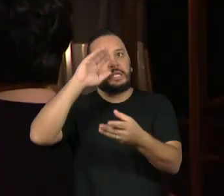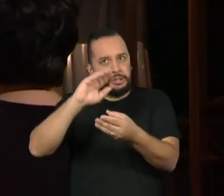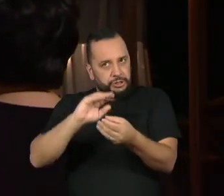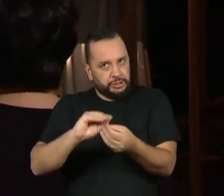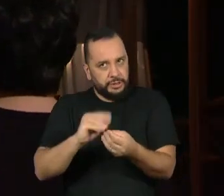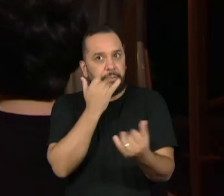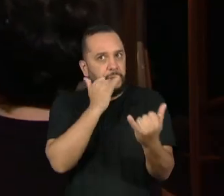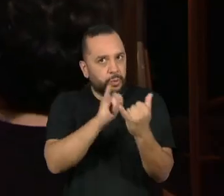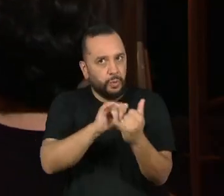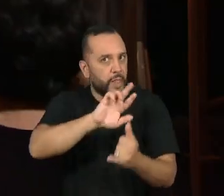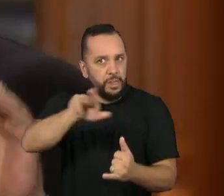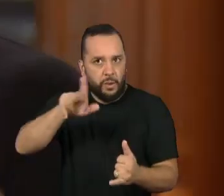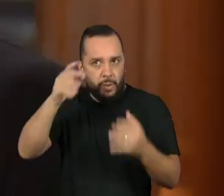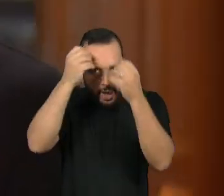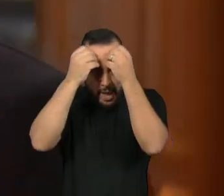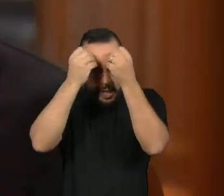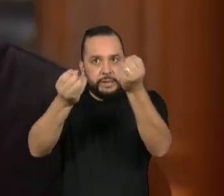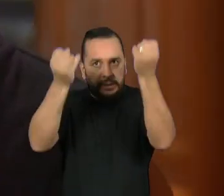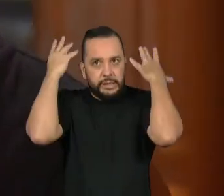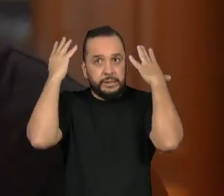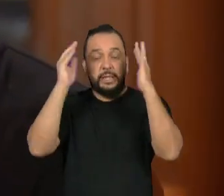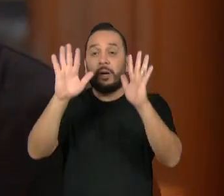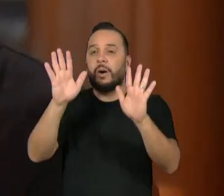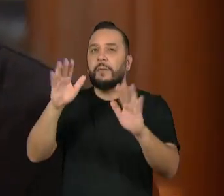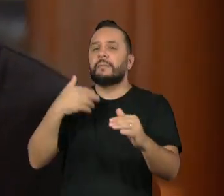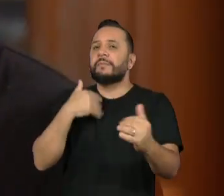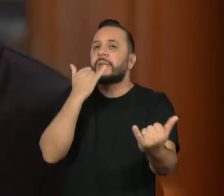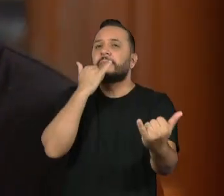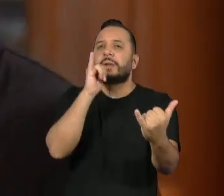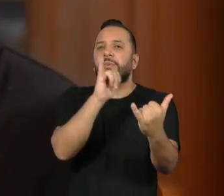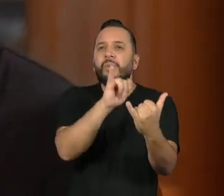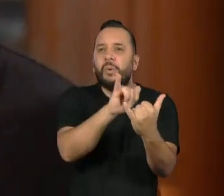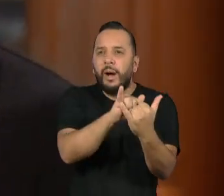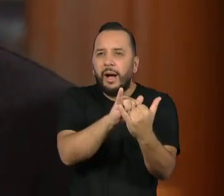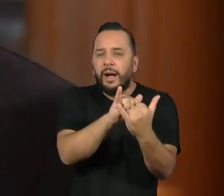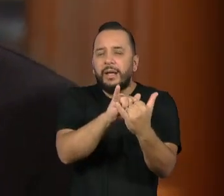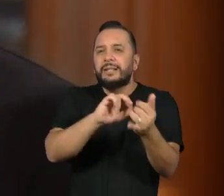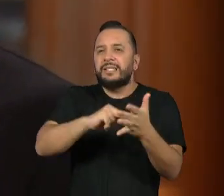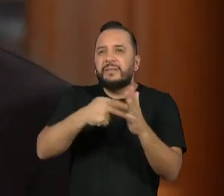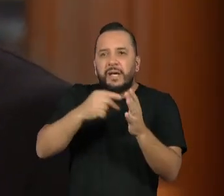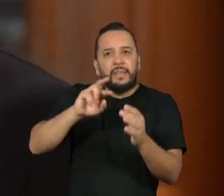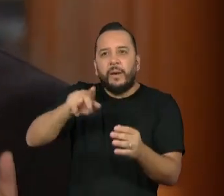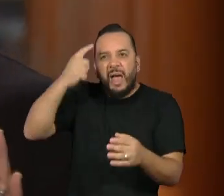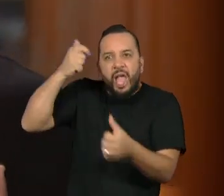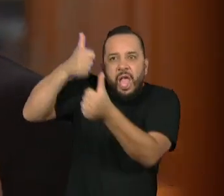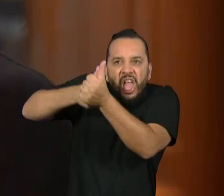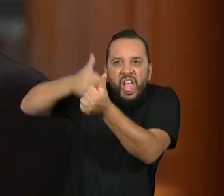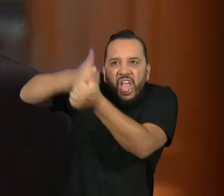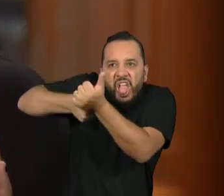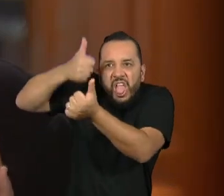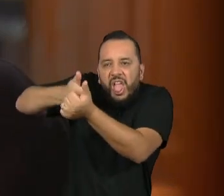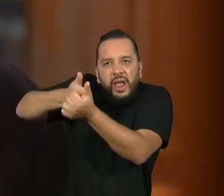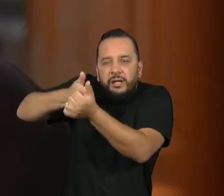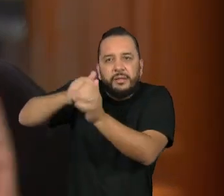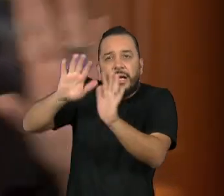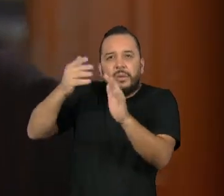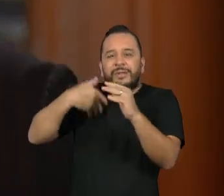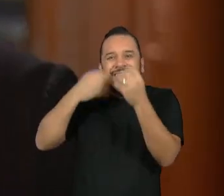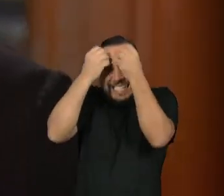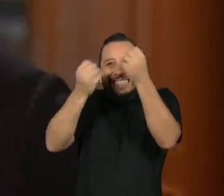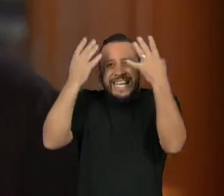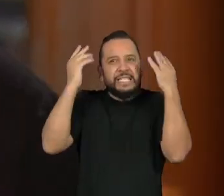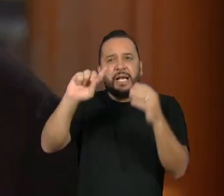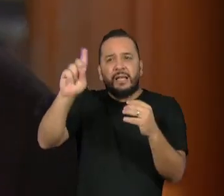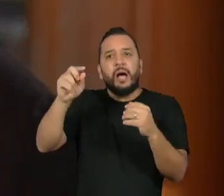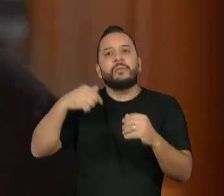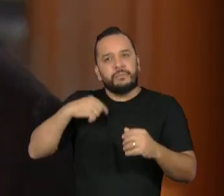é só vai gostar também falar que perdoar você não nutria cabe ódio isso é perdoar você vai esquecer que a